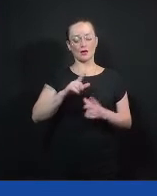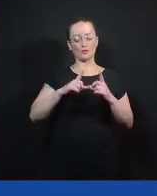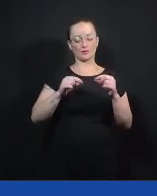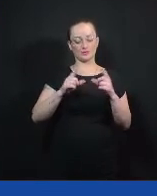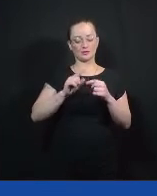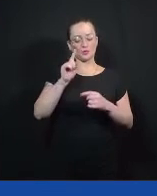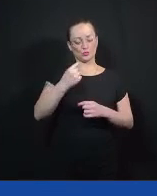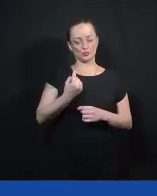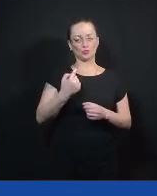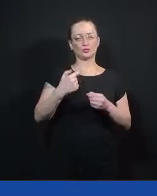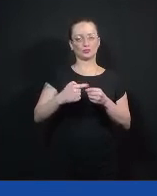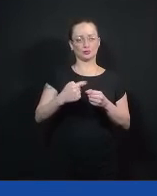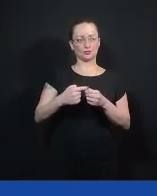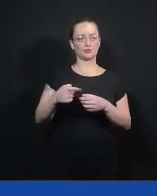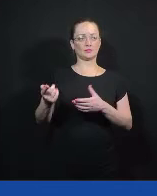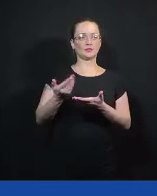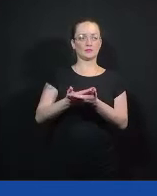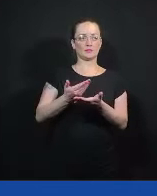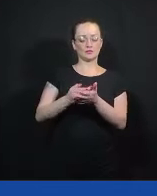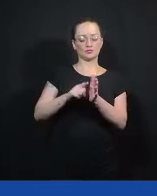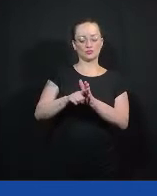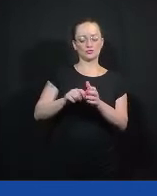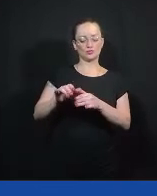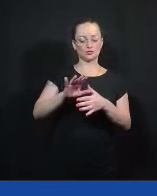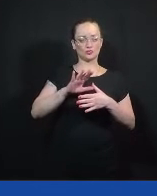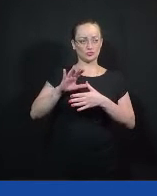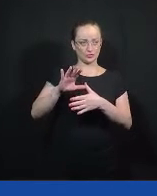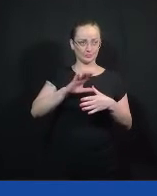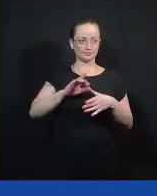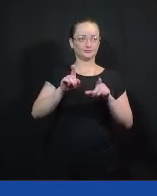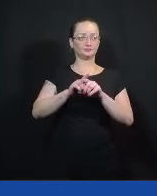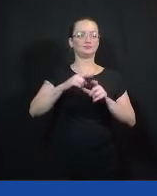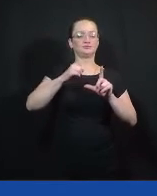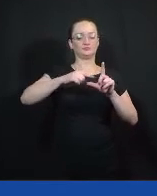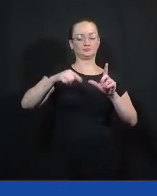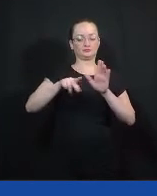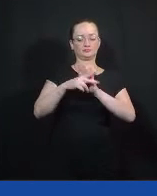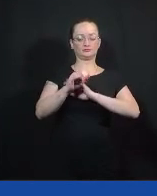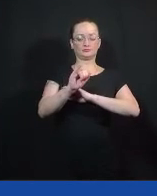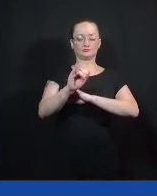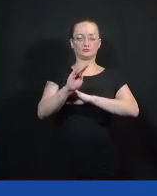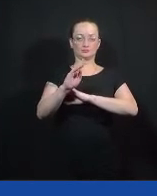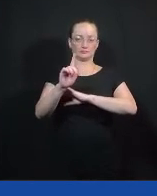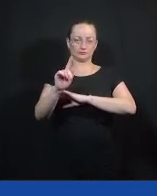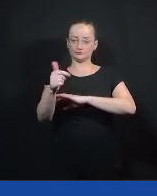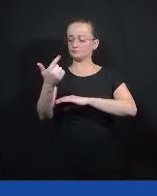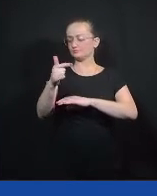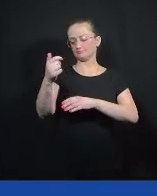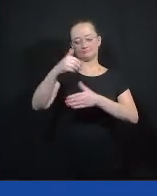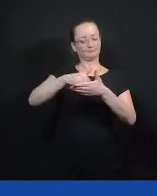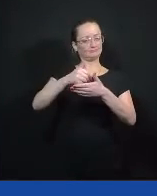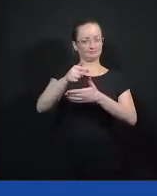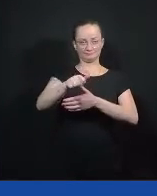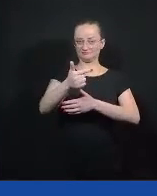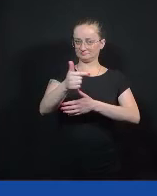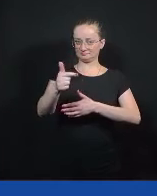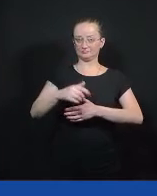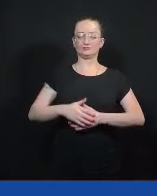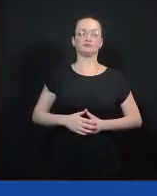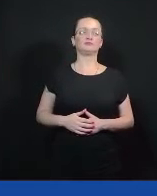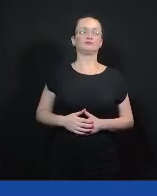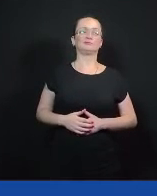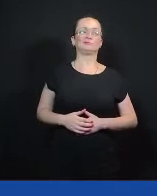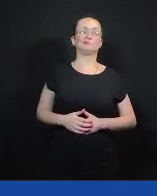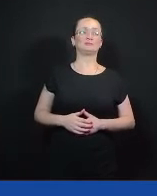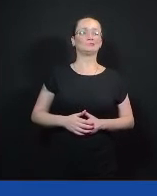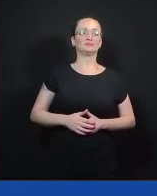município para os estudos geográficos estatísticos do IBGE e não tem eleição municipal. O Distrito